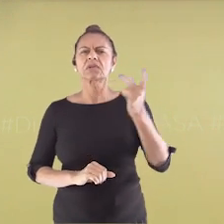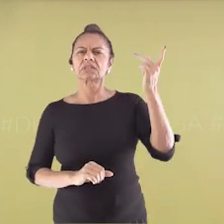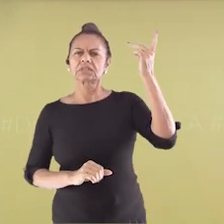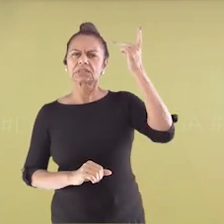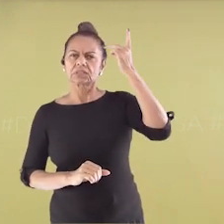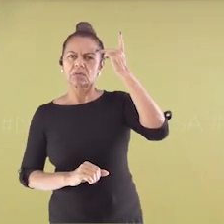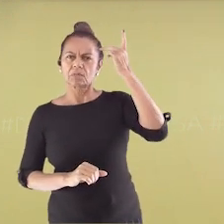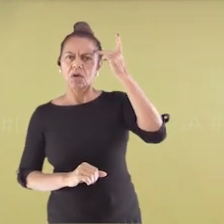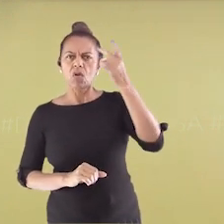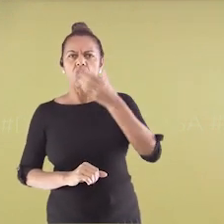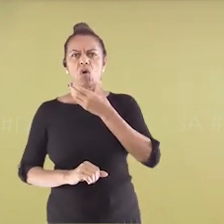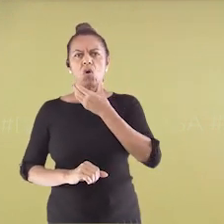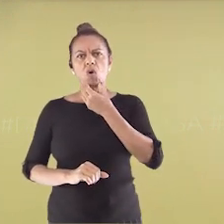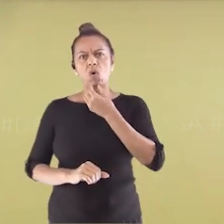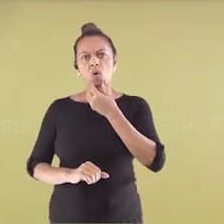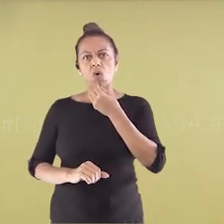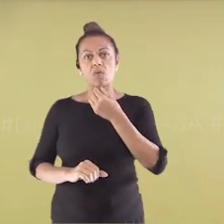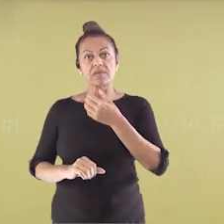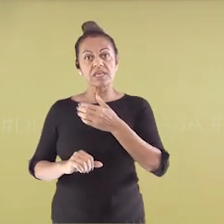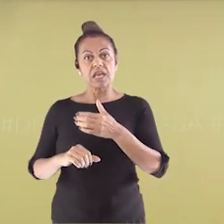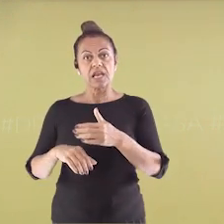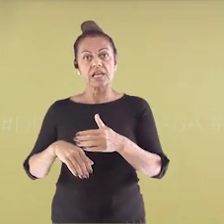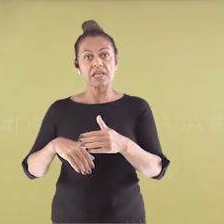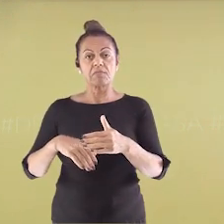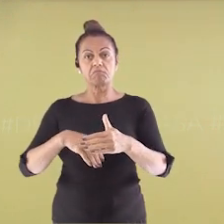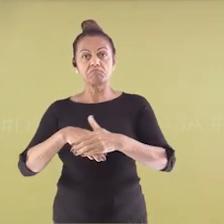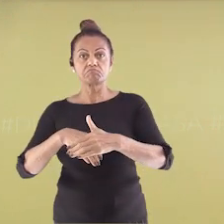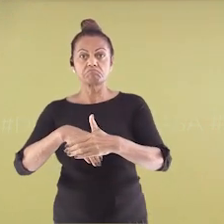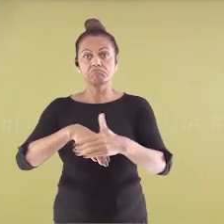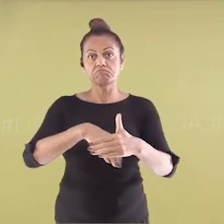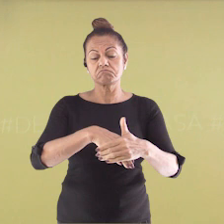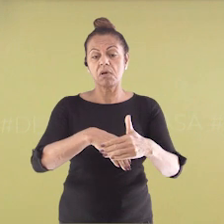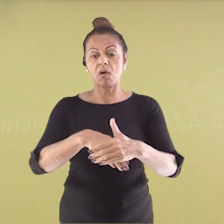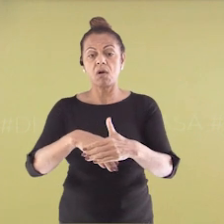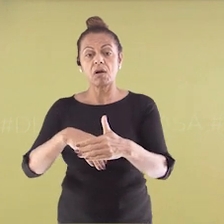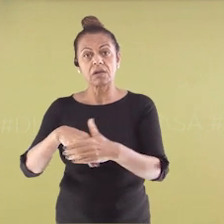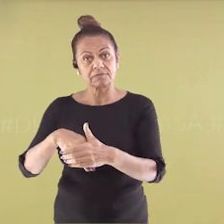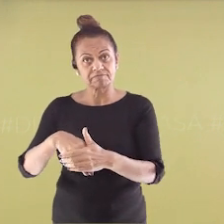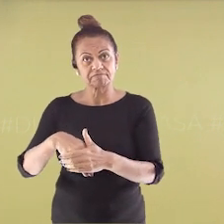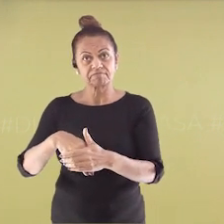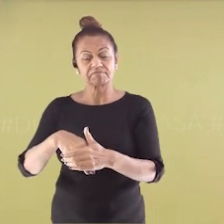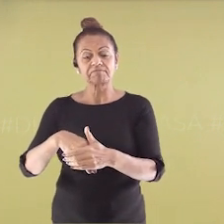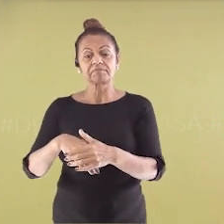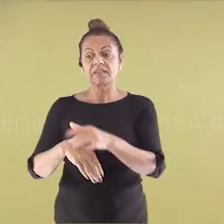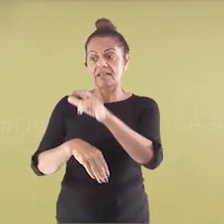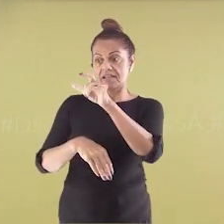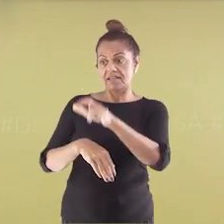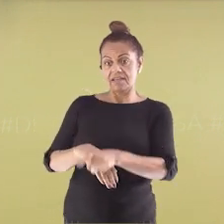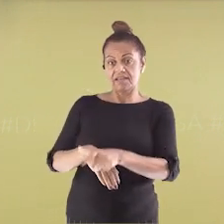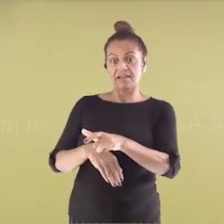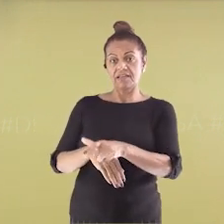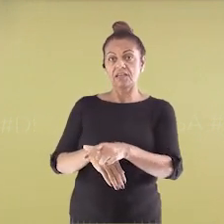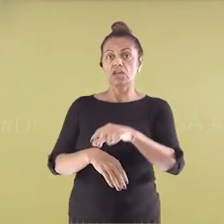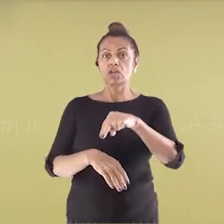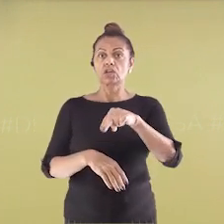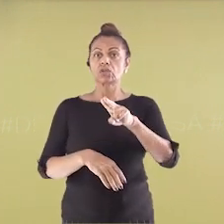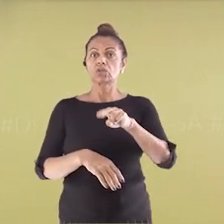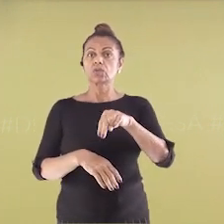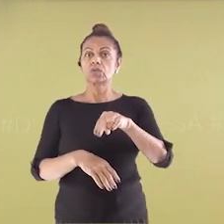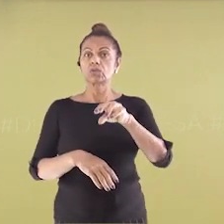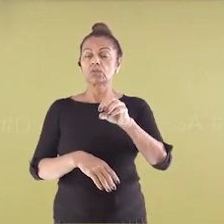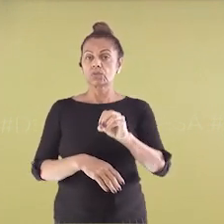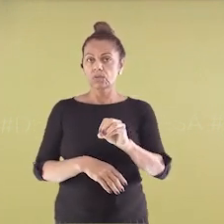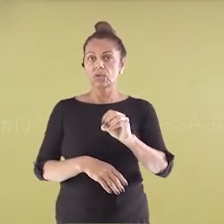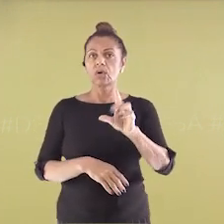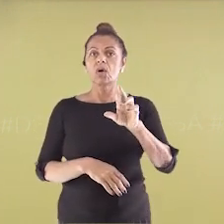ó. Ex-São Paulo, atacante Bruno Rodrigues, é anunciado pelo Cruzeiro. Nesse caso aqui, vemos que o sujeito, que é